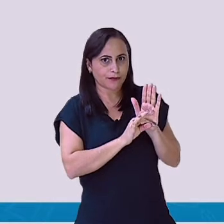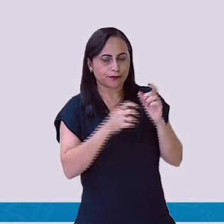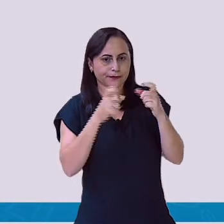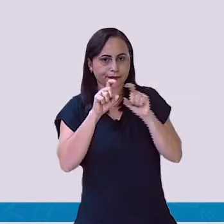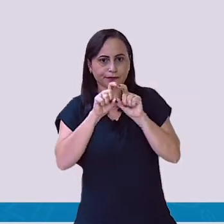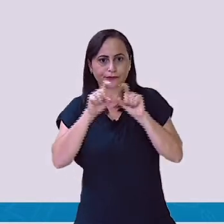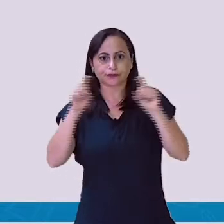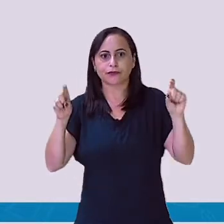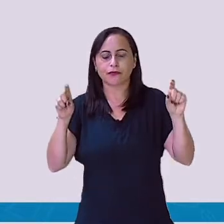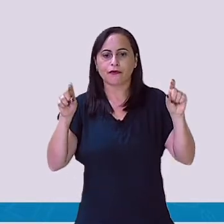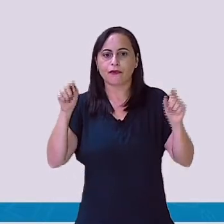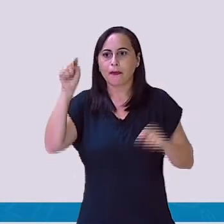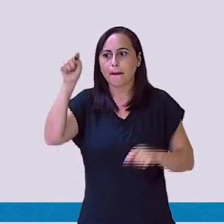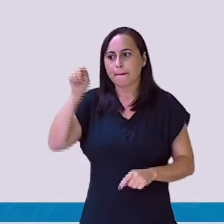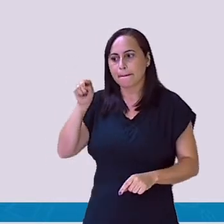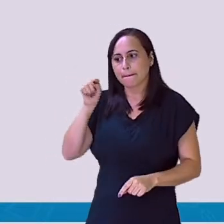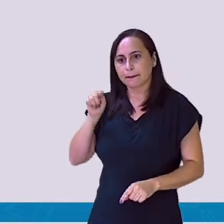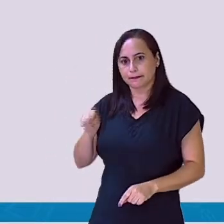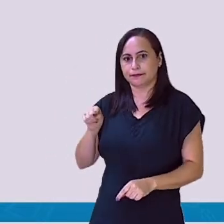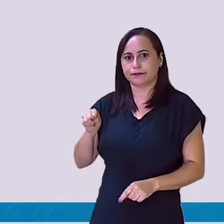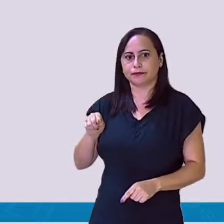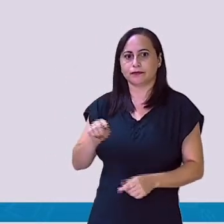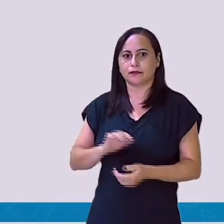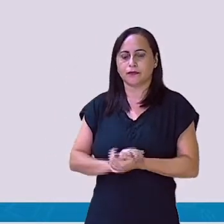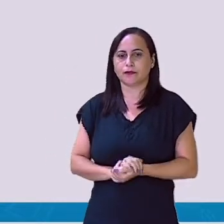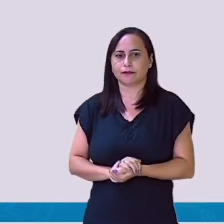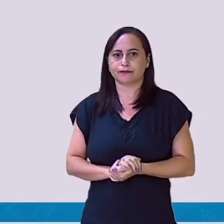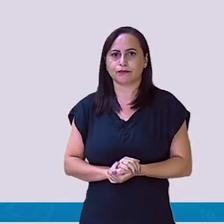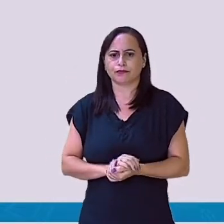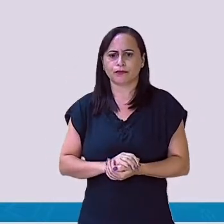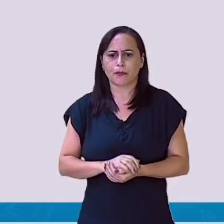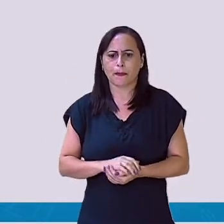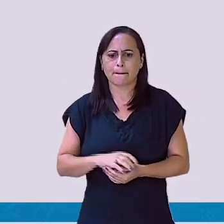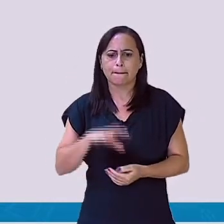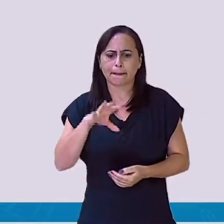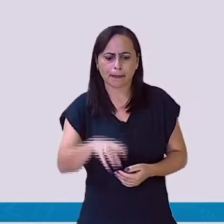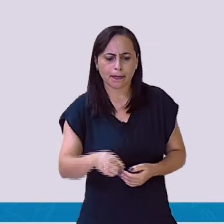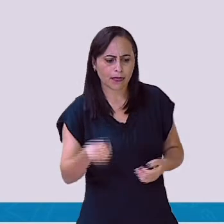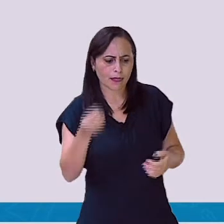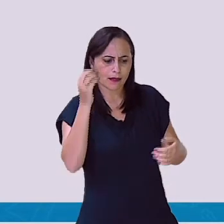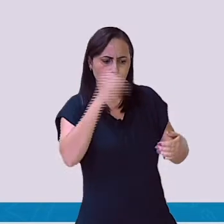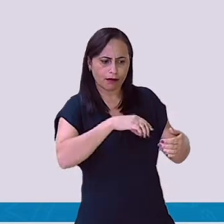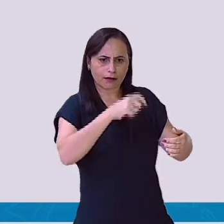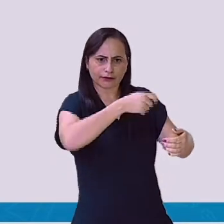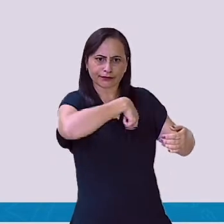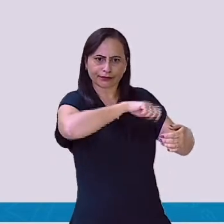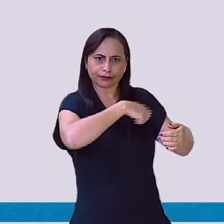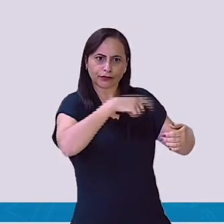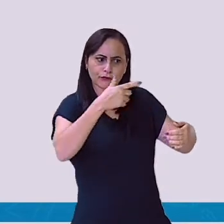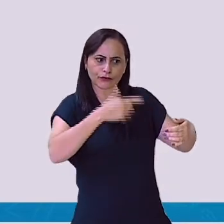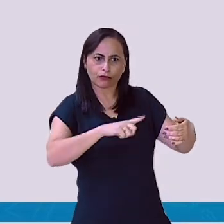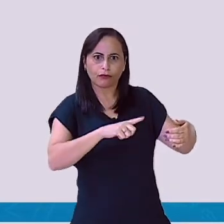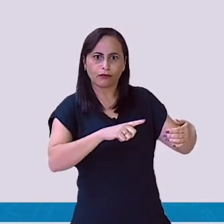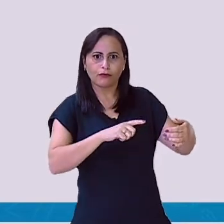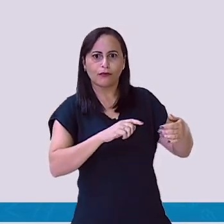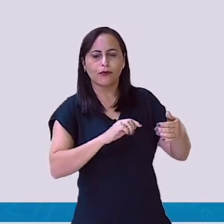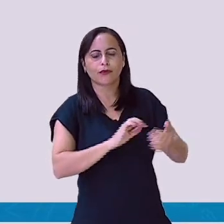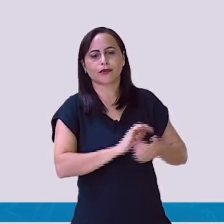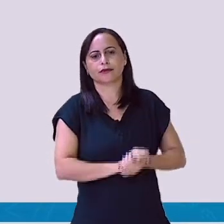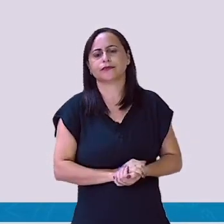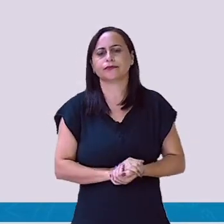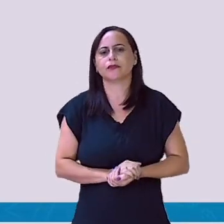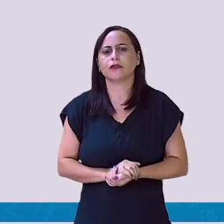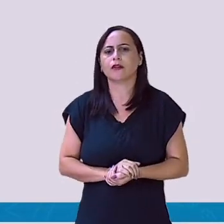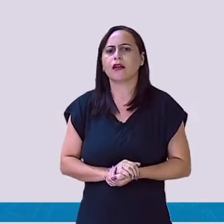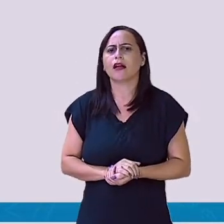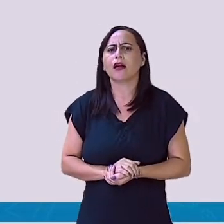Ele jogou de volta na panela e deixou para o irmão comer. Onde é que me comprova que essa